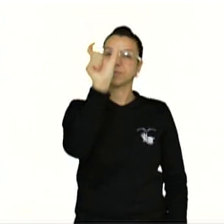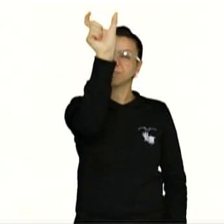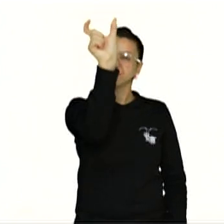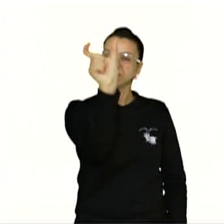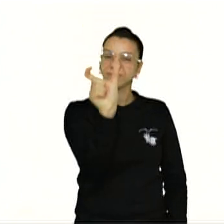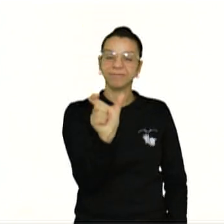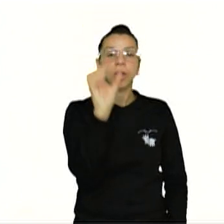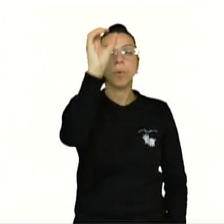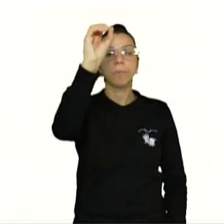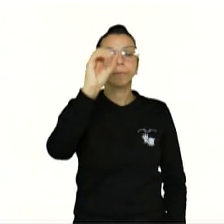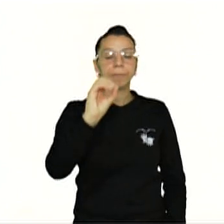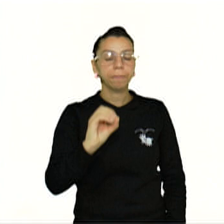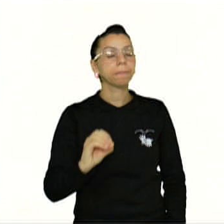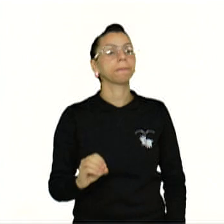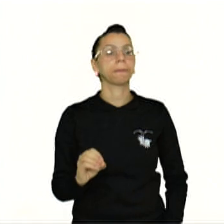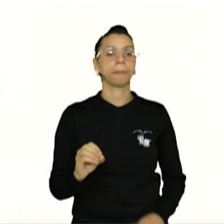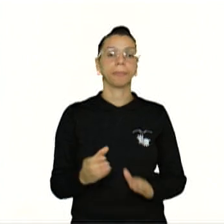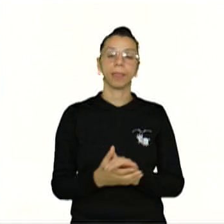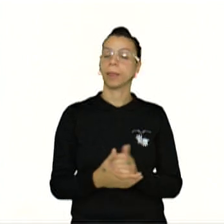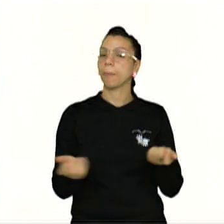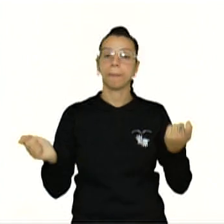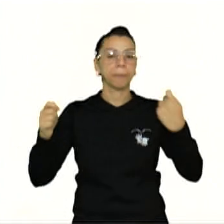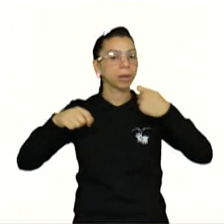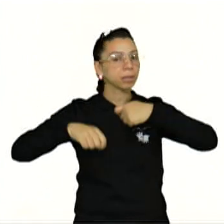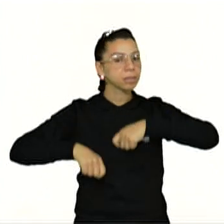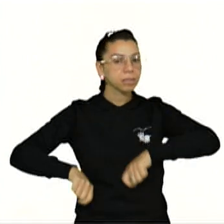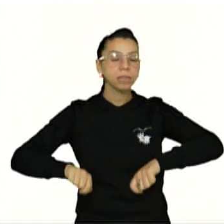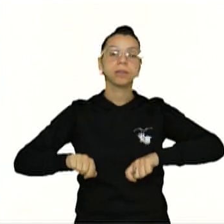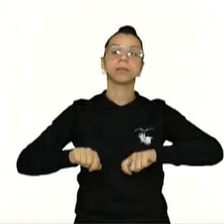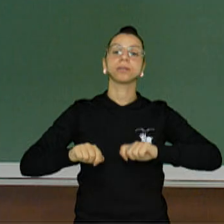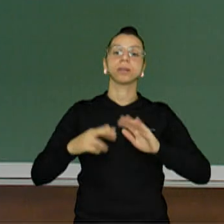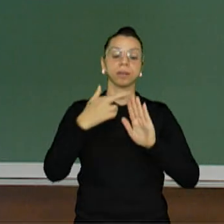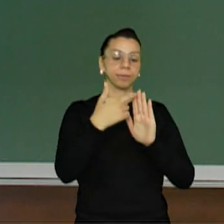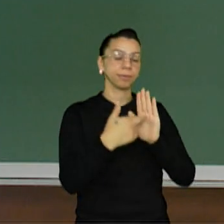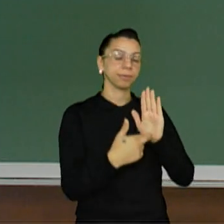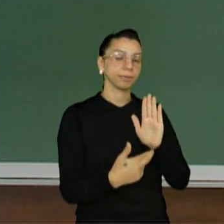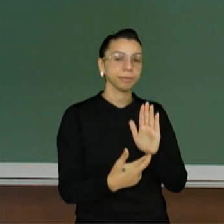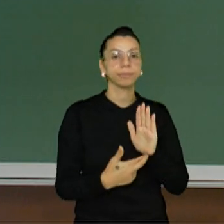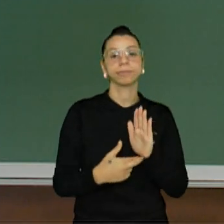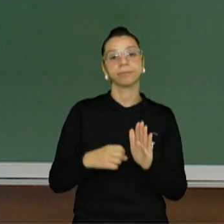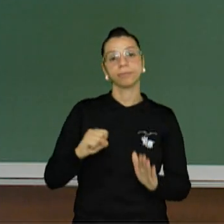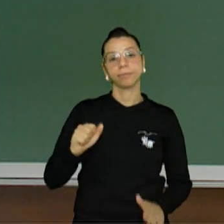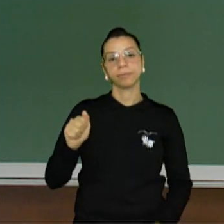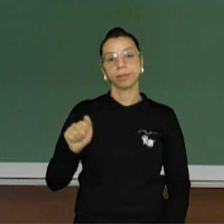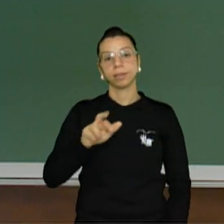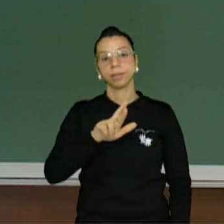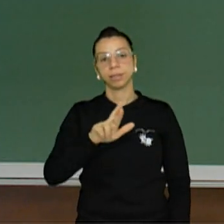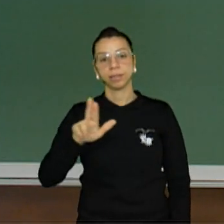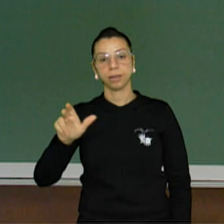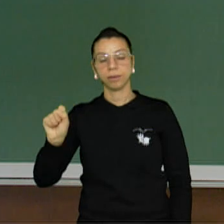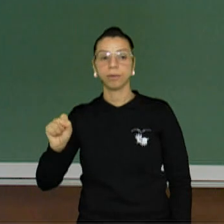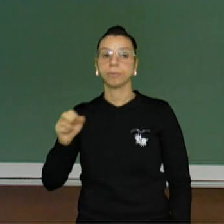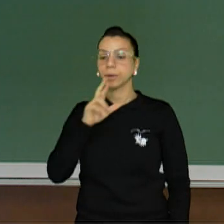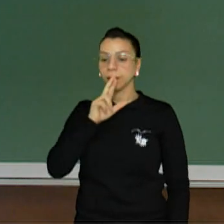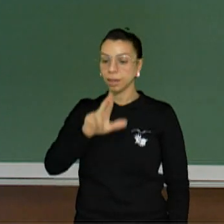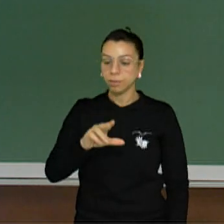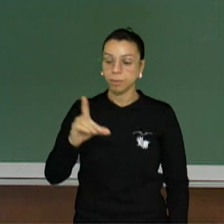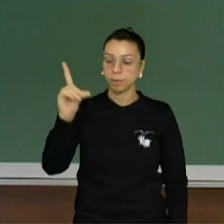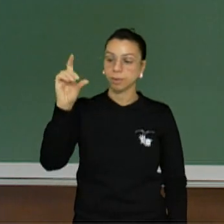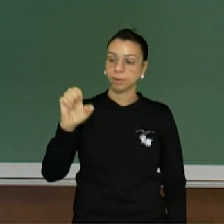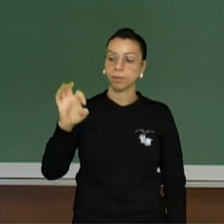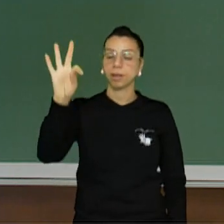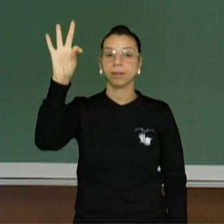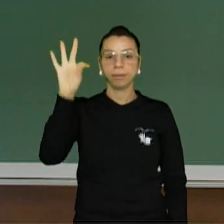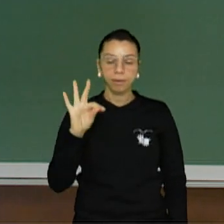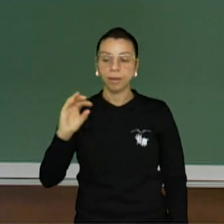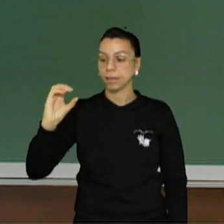né? Então, não tinha necessidade de aplicar a regra de Sarros, pessoal. Determinante é zero, a matriz é